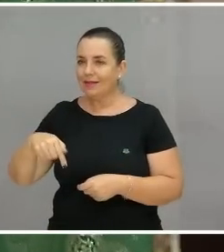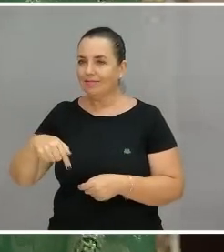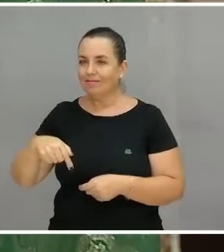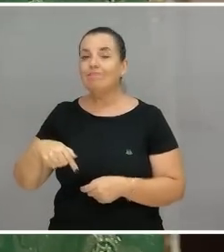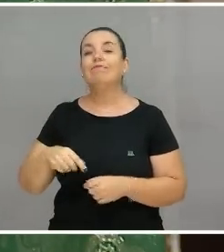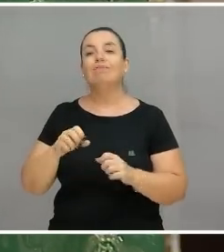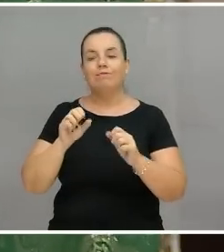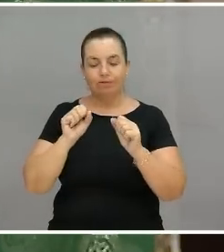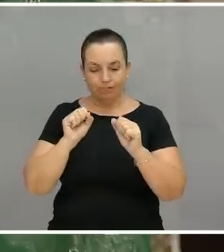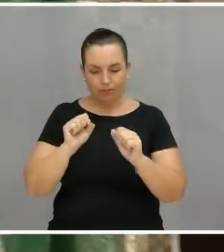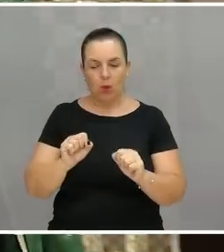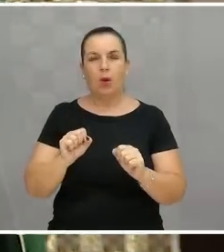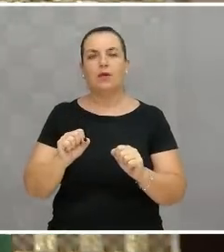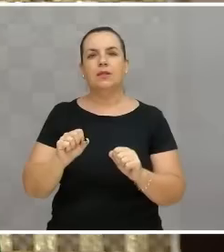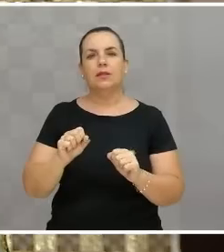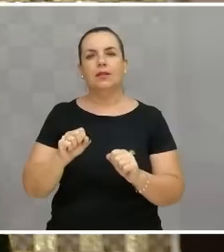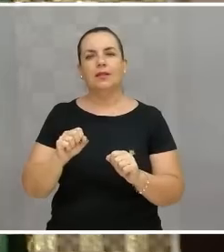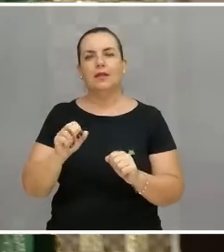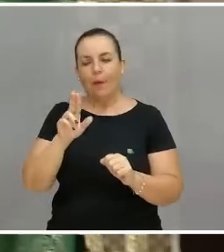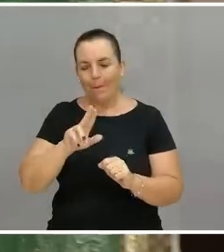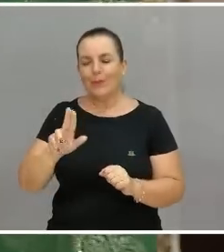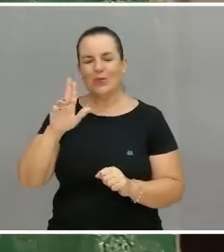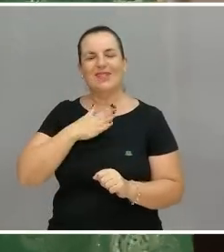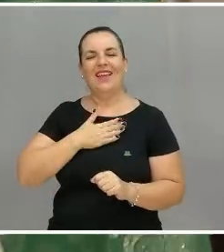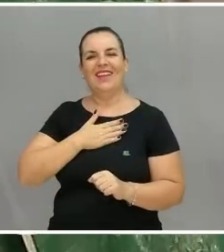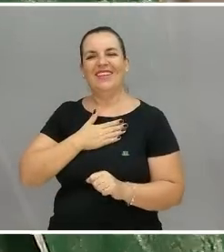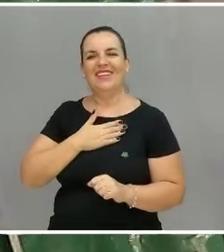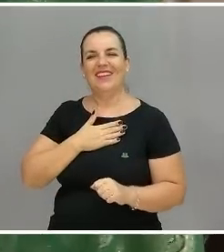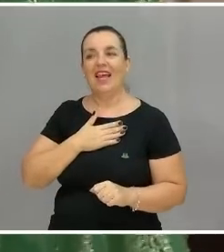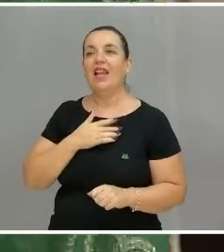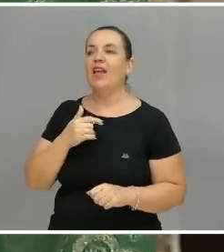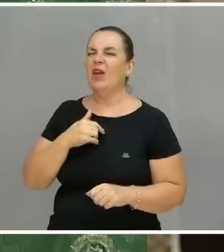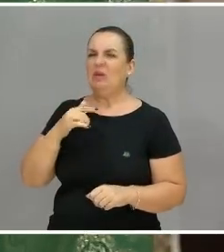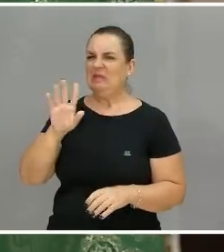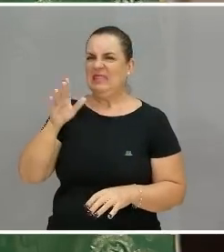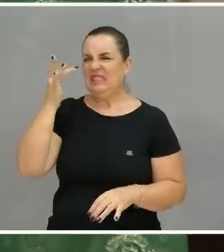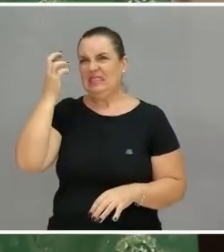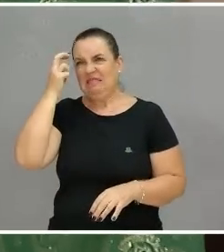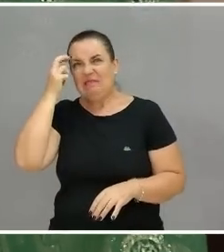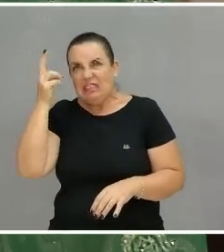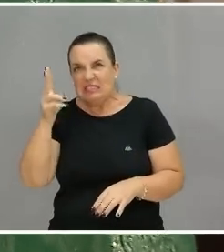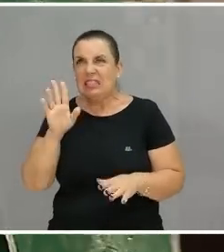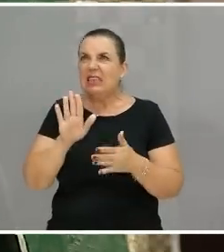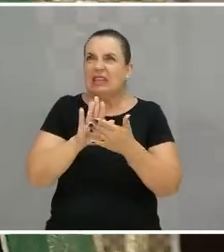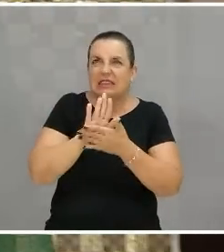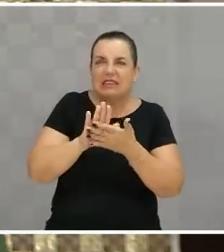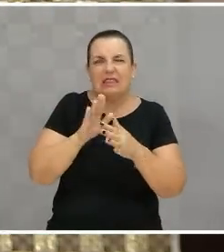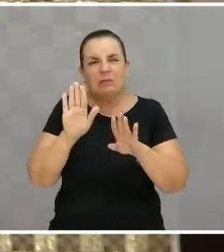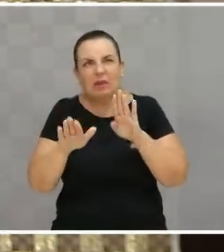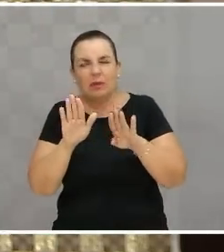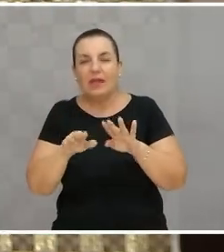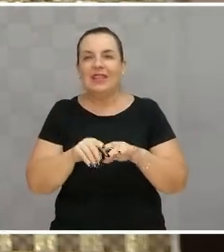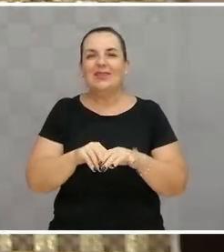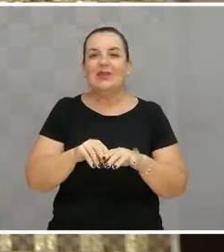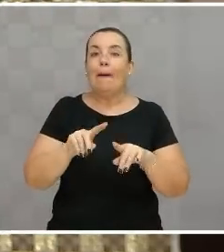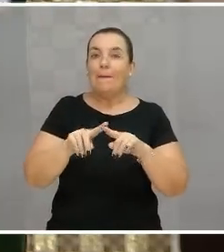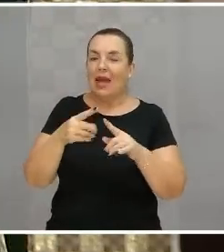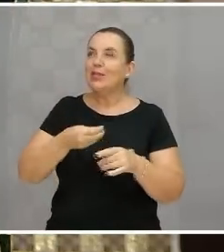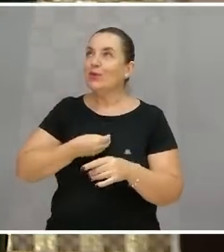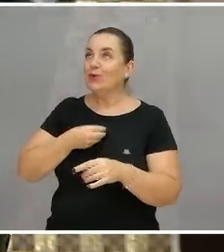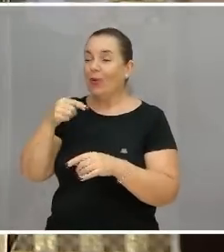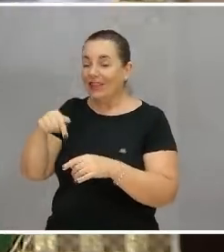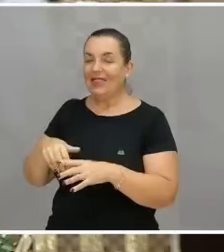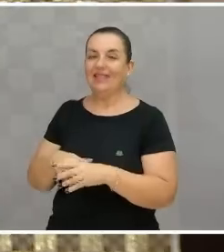pior, não sou o mais inteligente, mas estou aqui. Faça isso e se